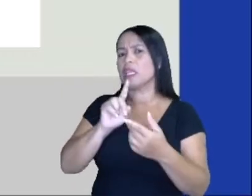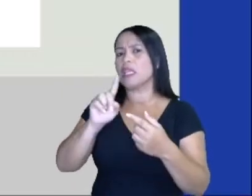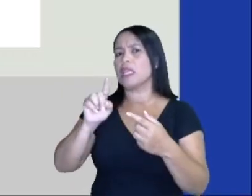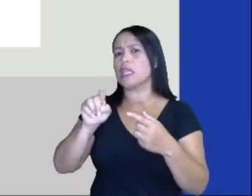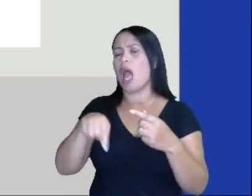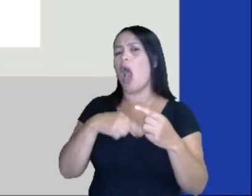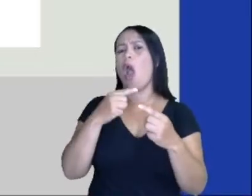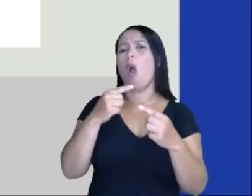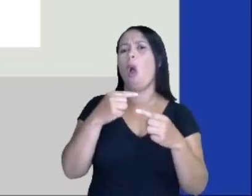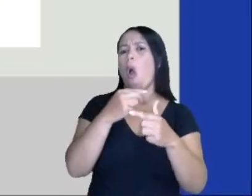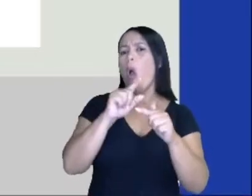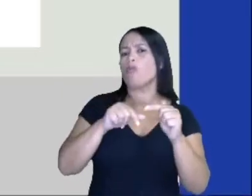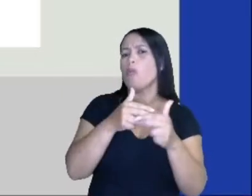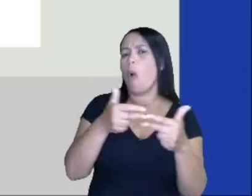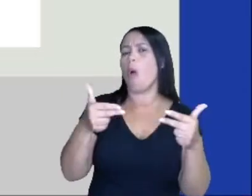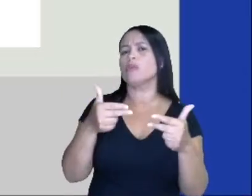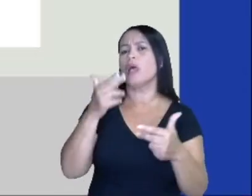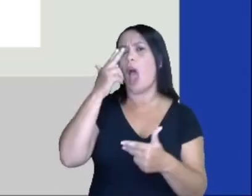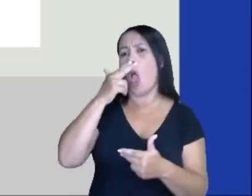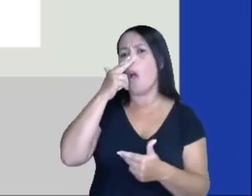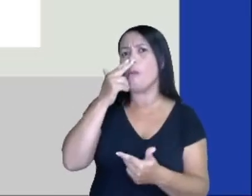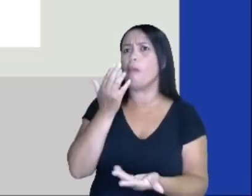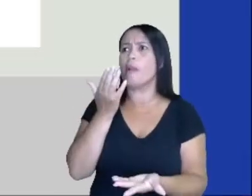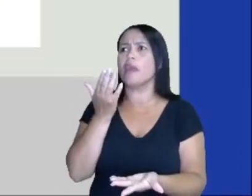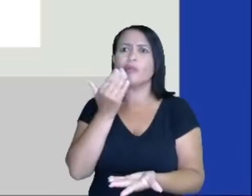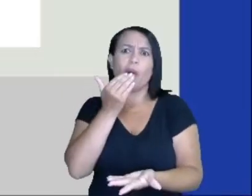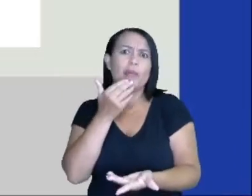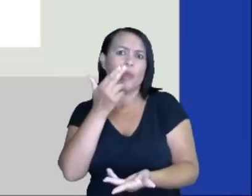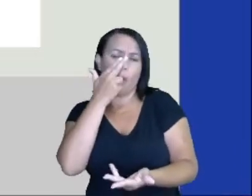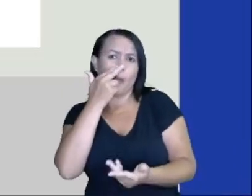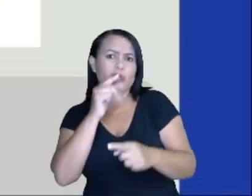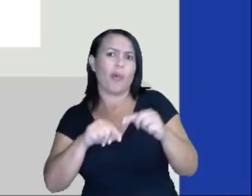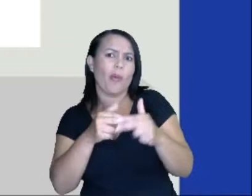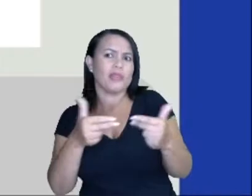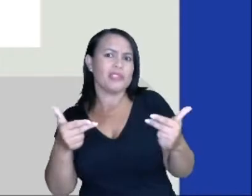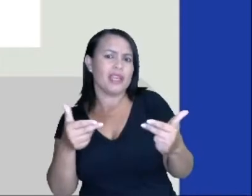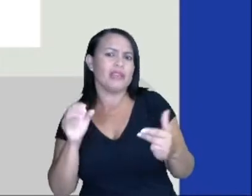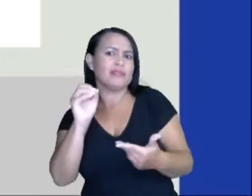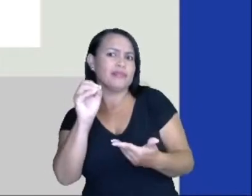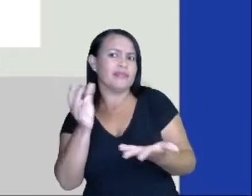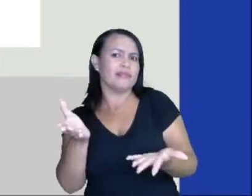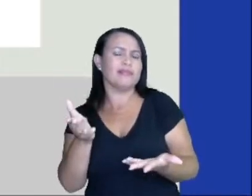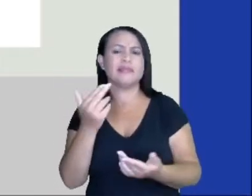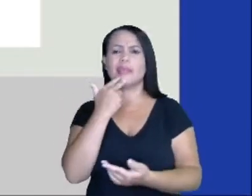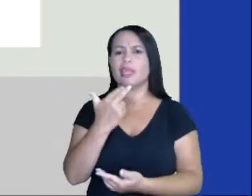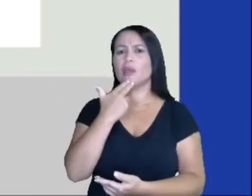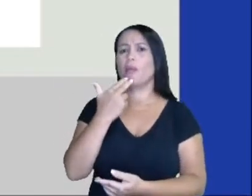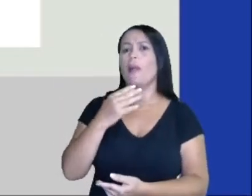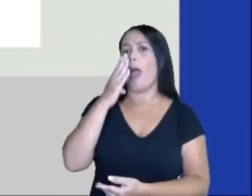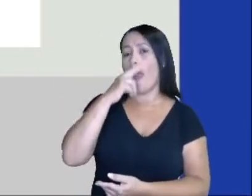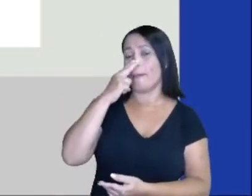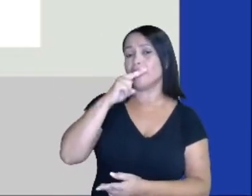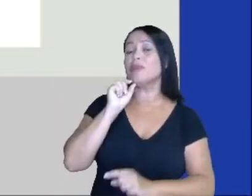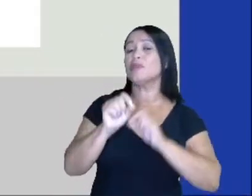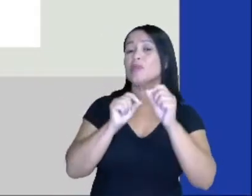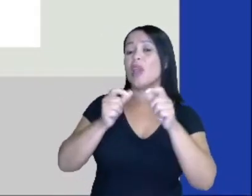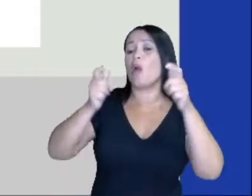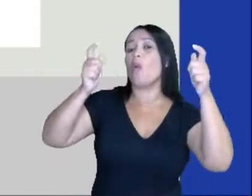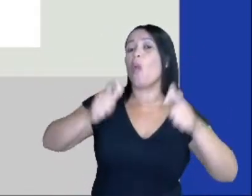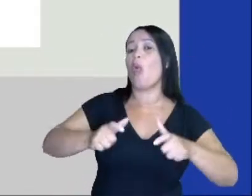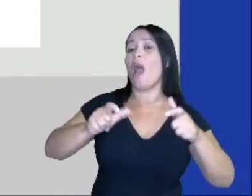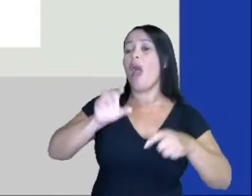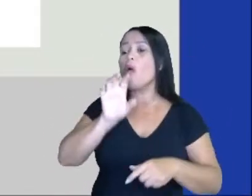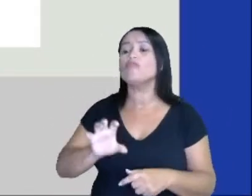vai receber um outro nome. É o mesmo alimento, é o mesmo objeto, é a mesma língua. Mas, por conta da